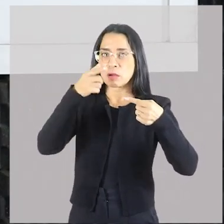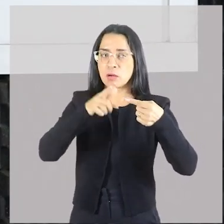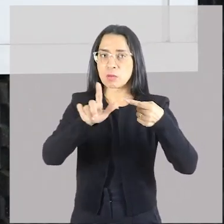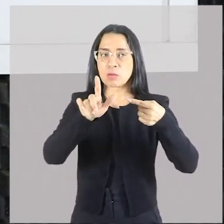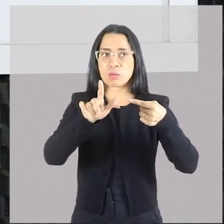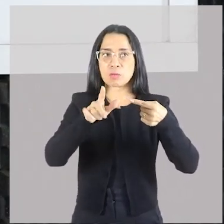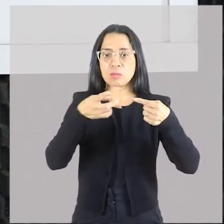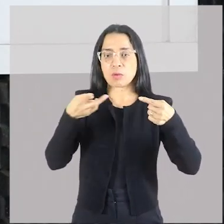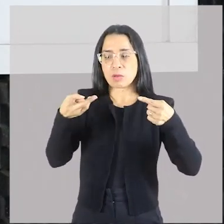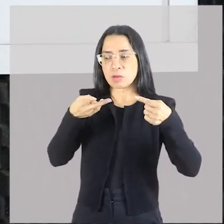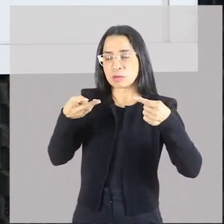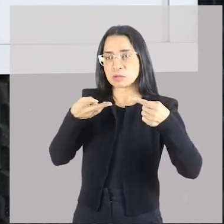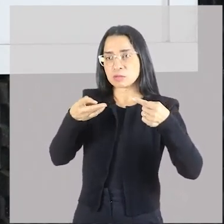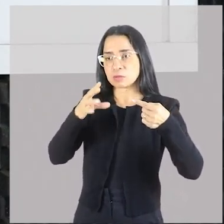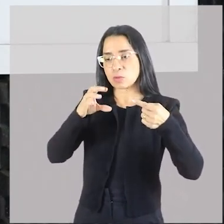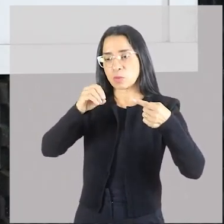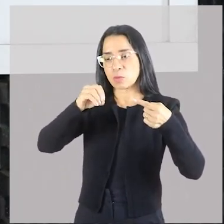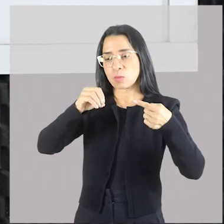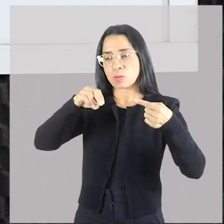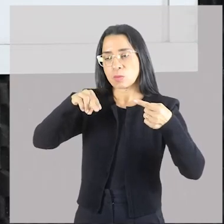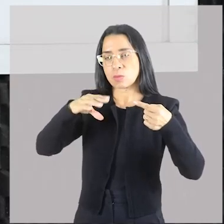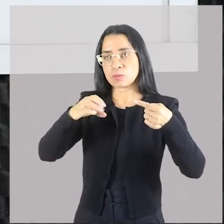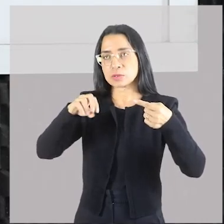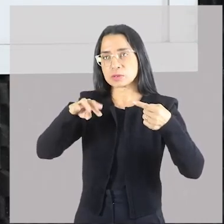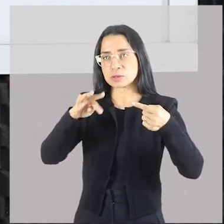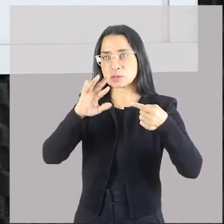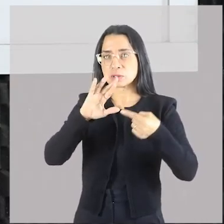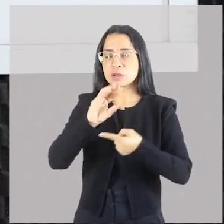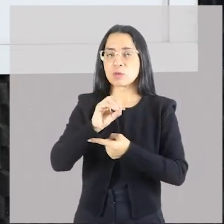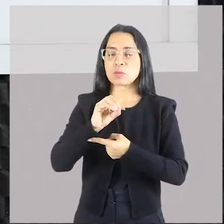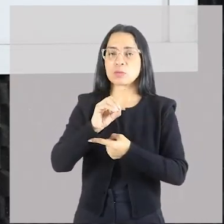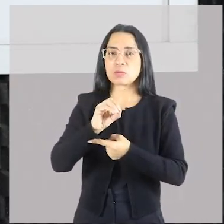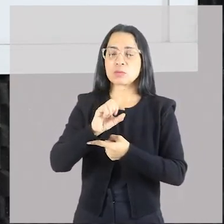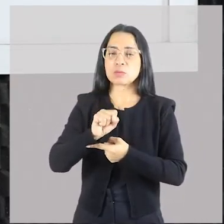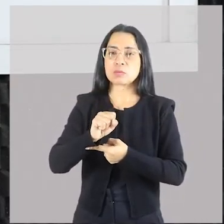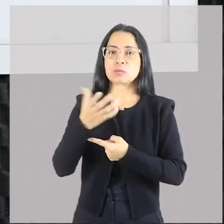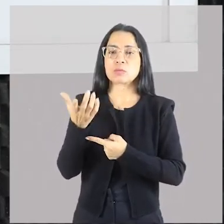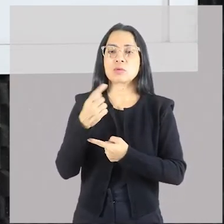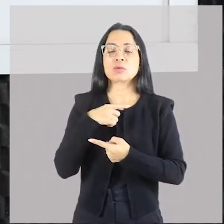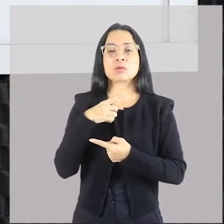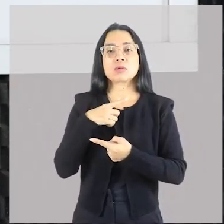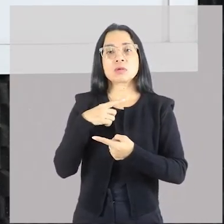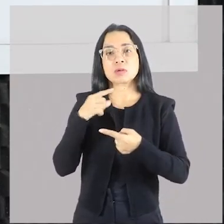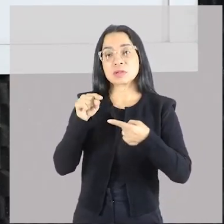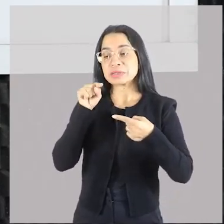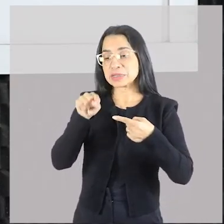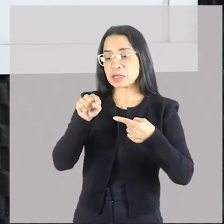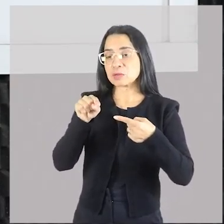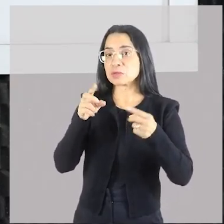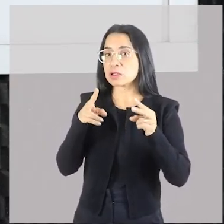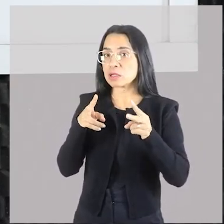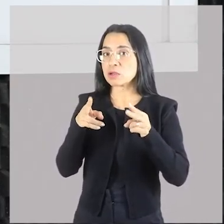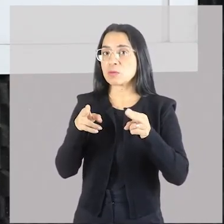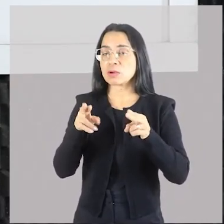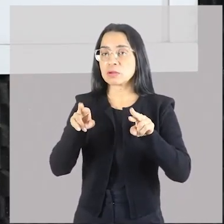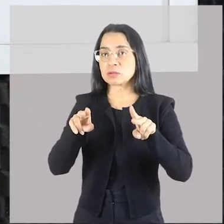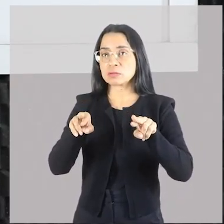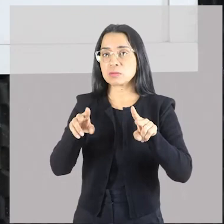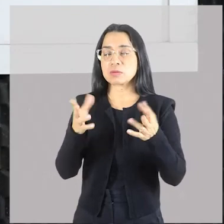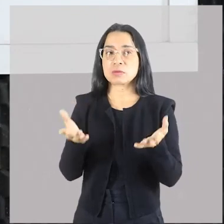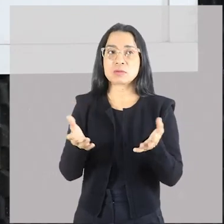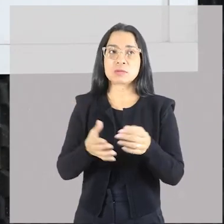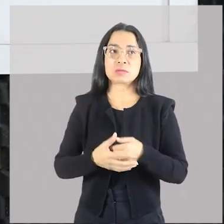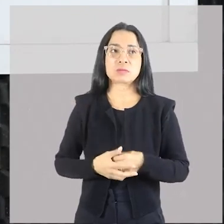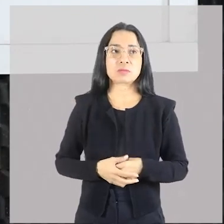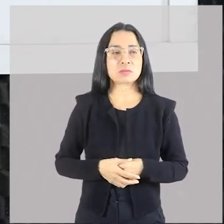são círculos concêntricos. O que são círculos concêntricos? São círculos de mesmo centro. Vamos supor que esse carinha